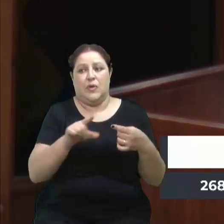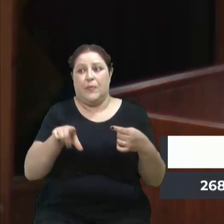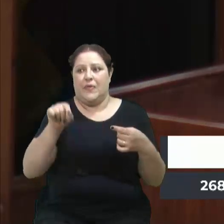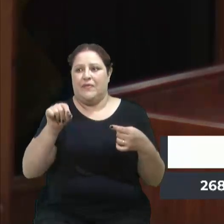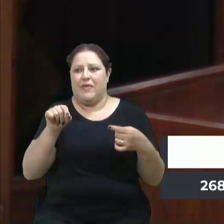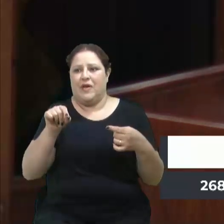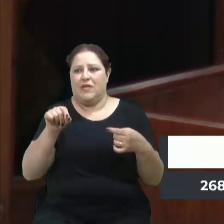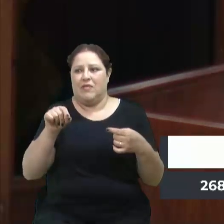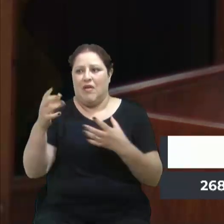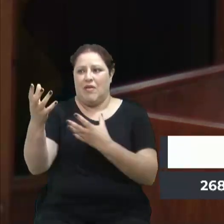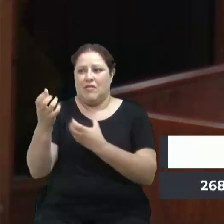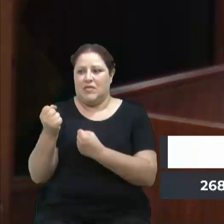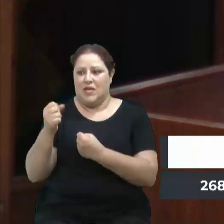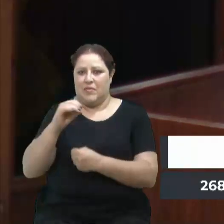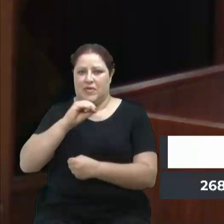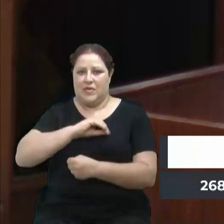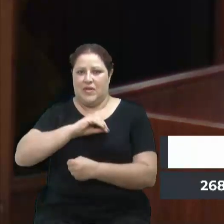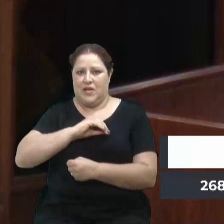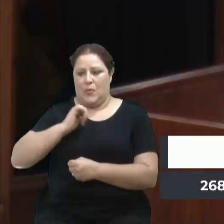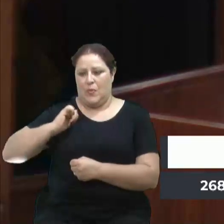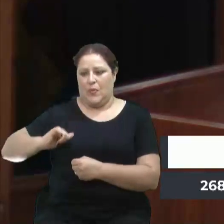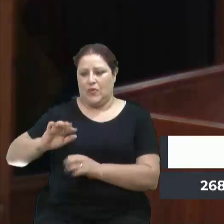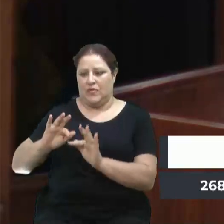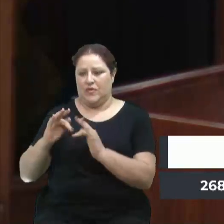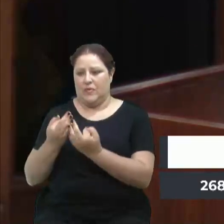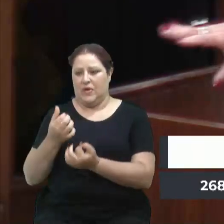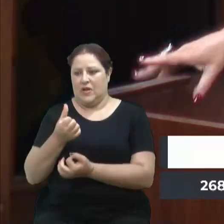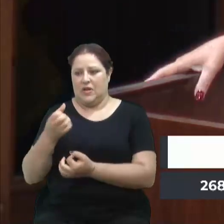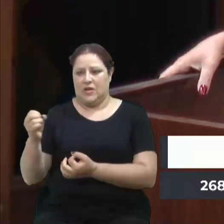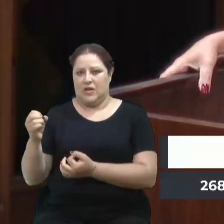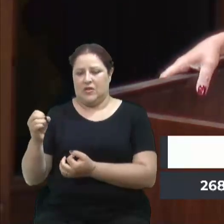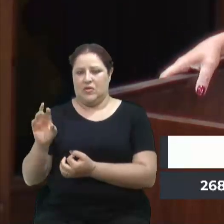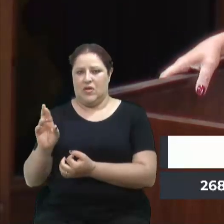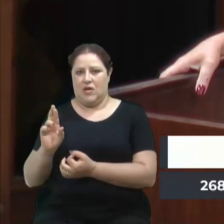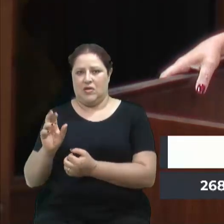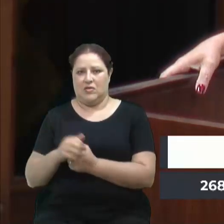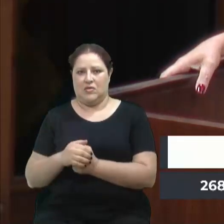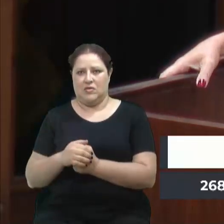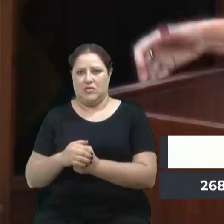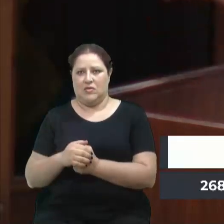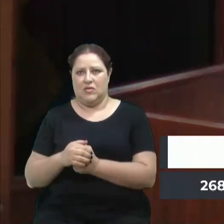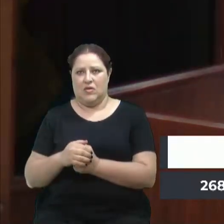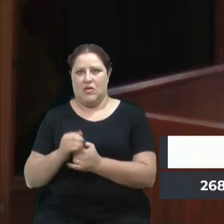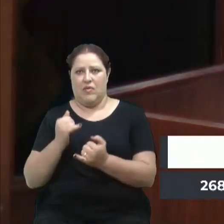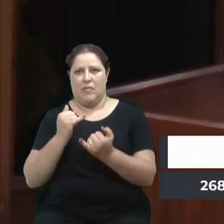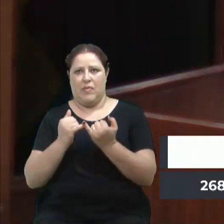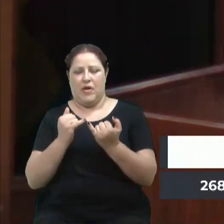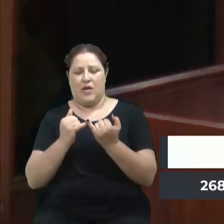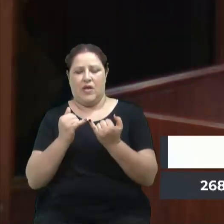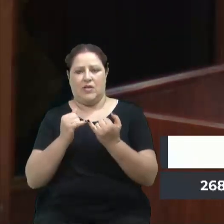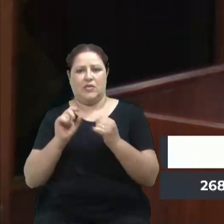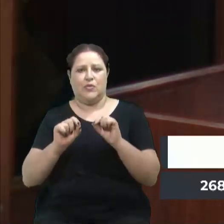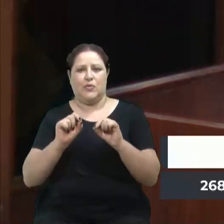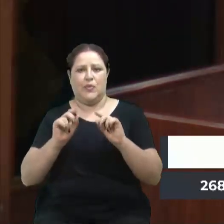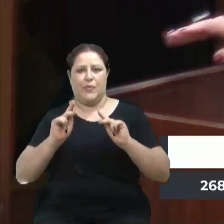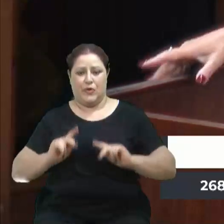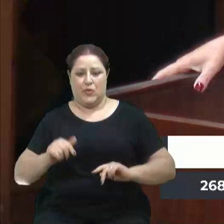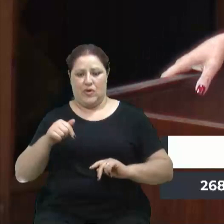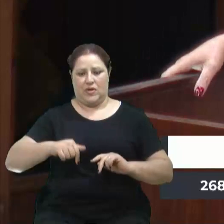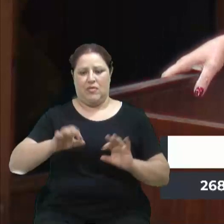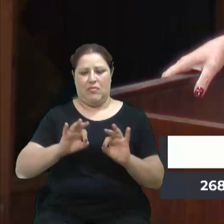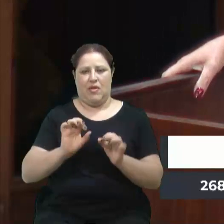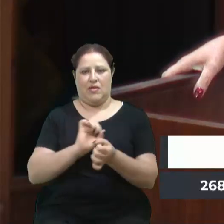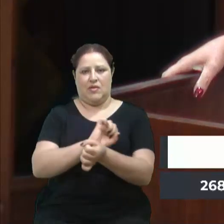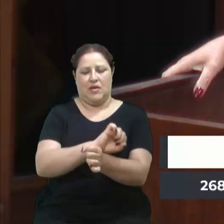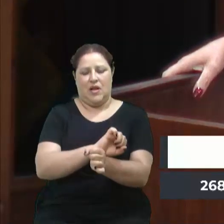Aliás, como se os daqui não teriam esse trabalho análogo à escravidão, mas os de fora, tudo certo,